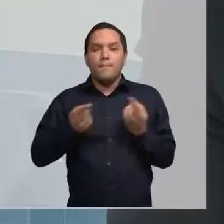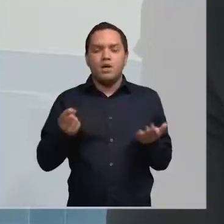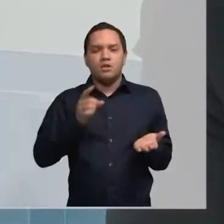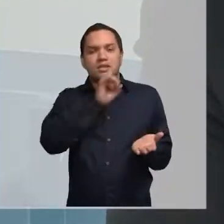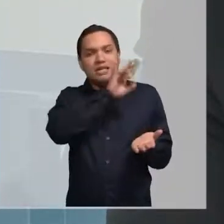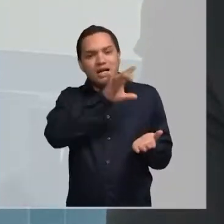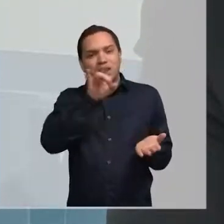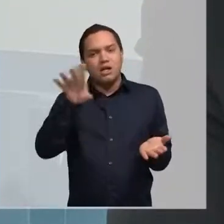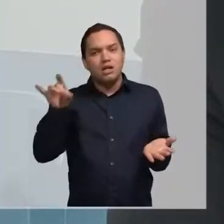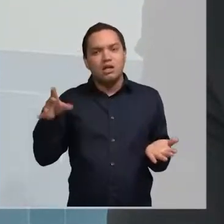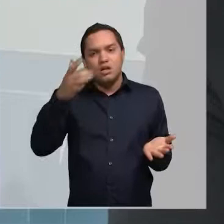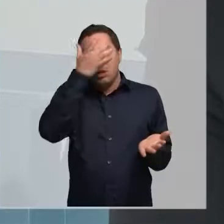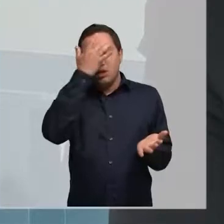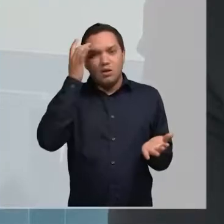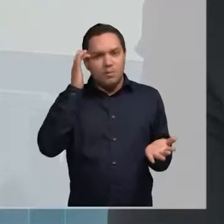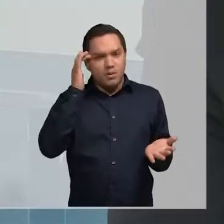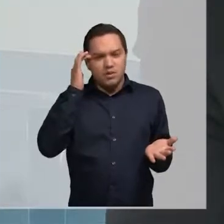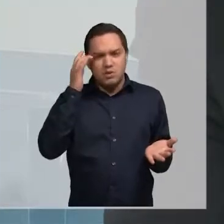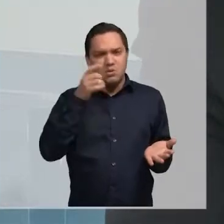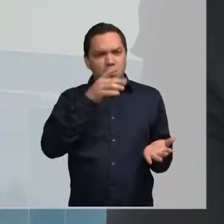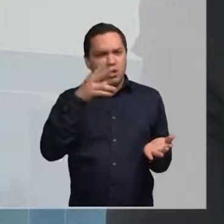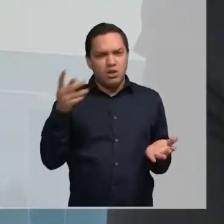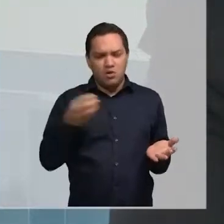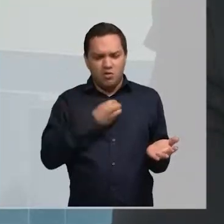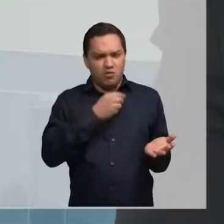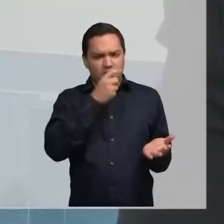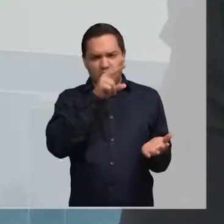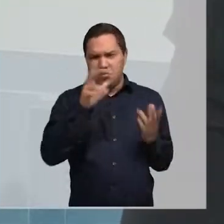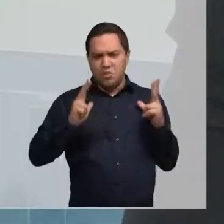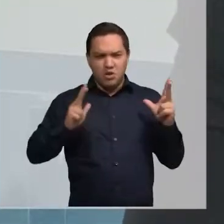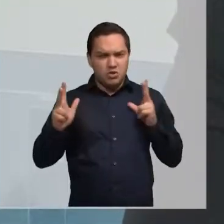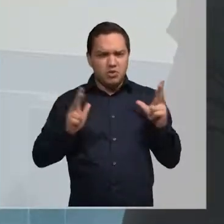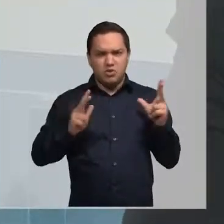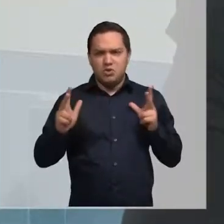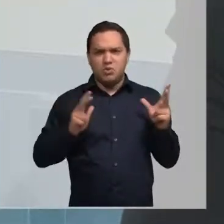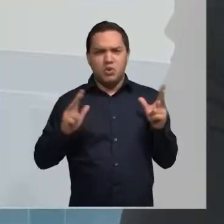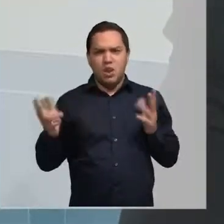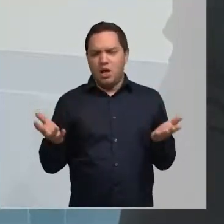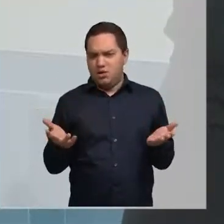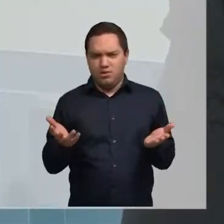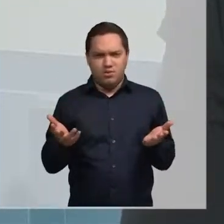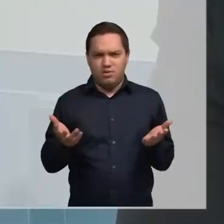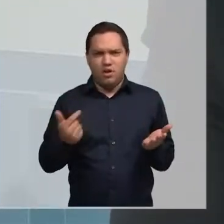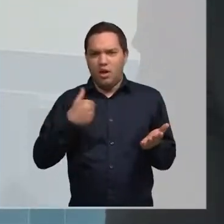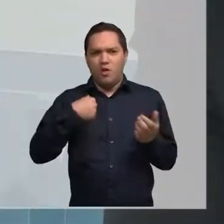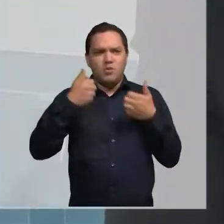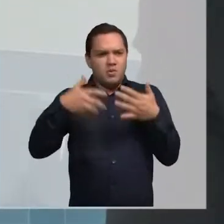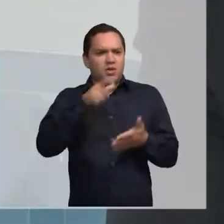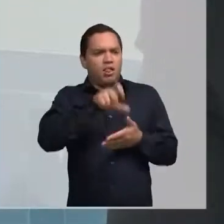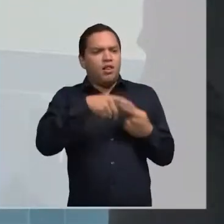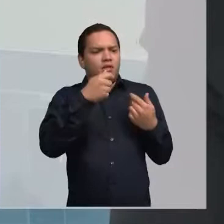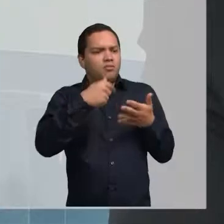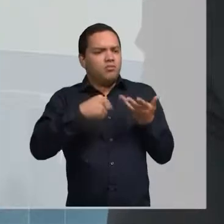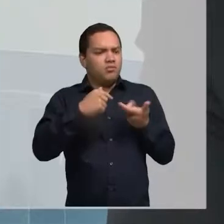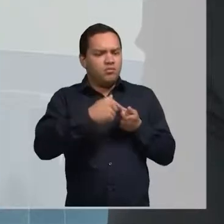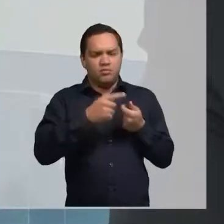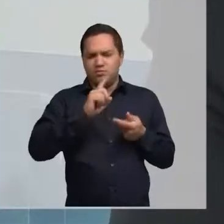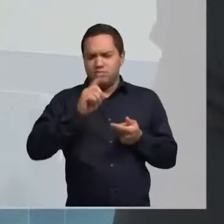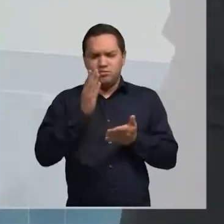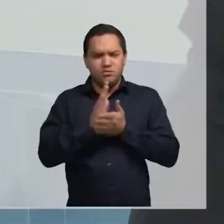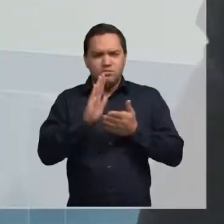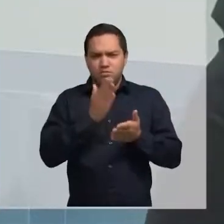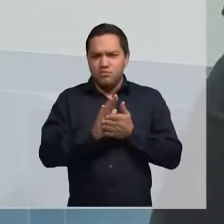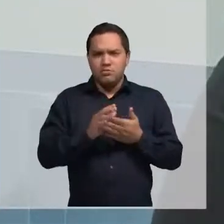responde pela sua vida. E ele não pode responder pela vida do Carlos Lupe. Não deve. Se tiver alguma coisa que é errada, processo alguma